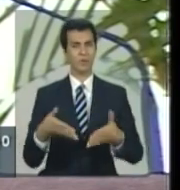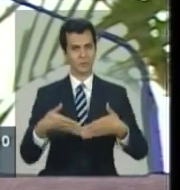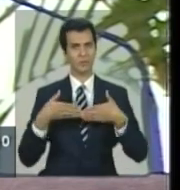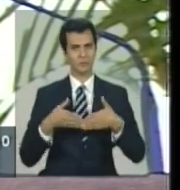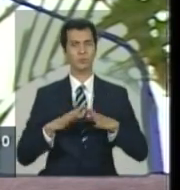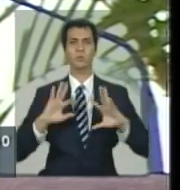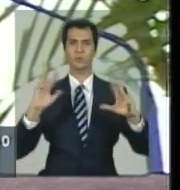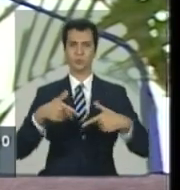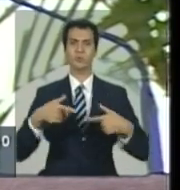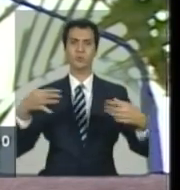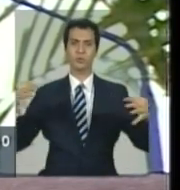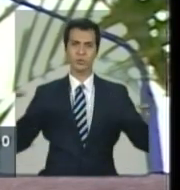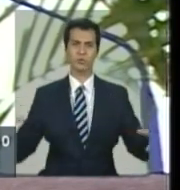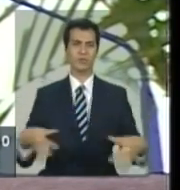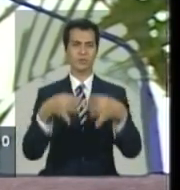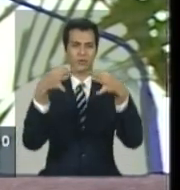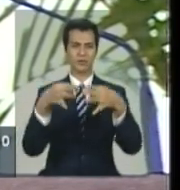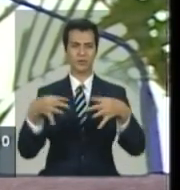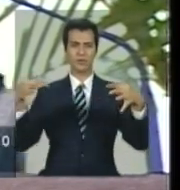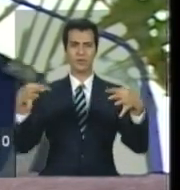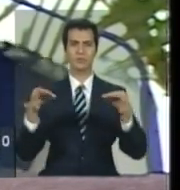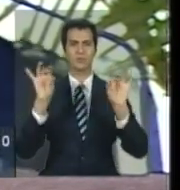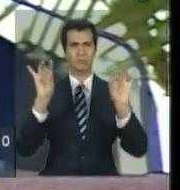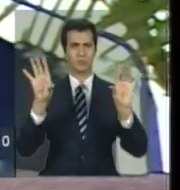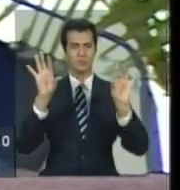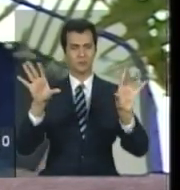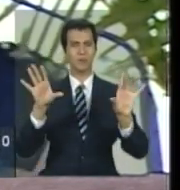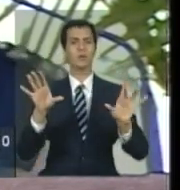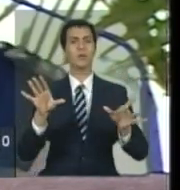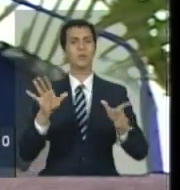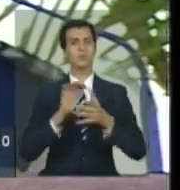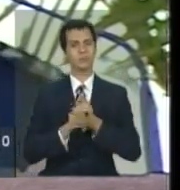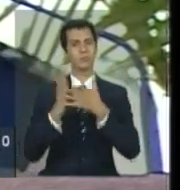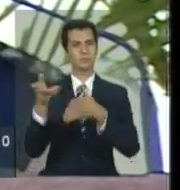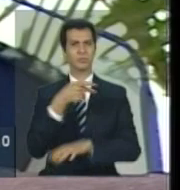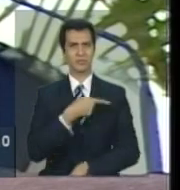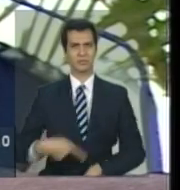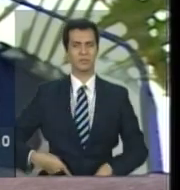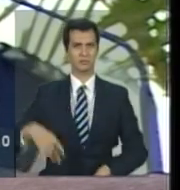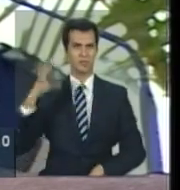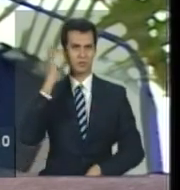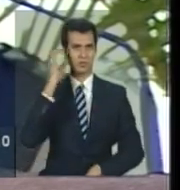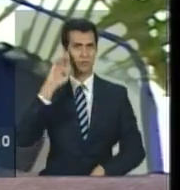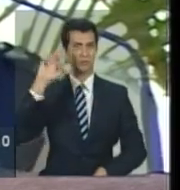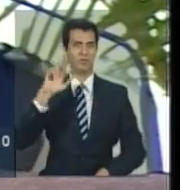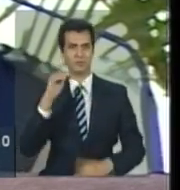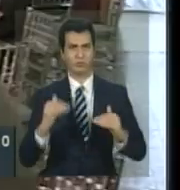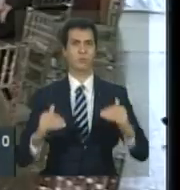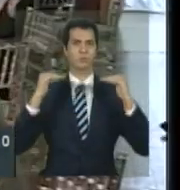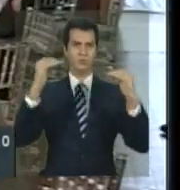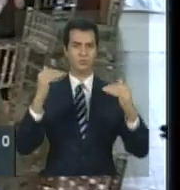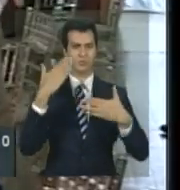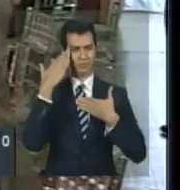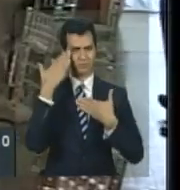brinde à Comandante Suprema das Forças Armadas Brasileiras, Presidenta Dilma Rousseff. Muito obrigado.